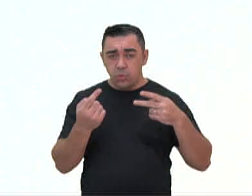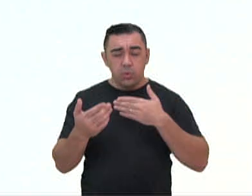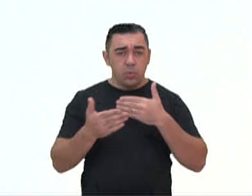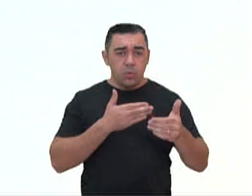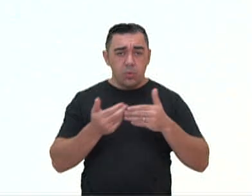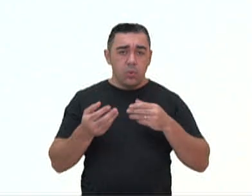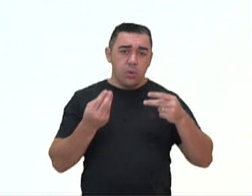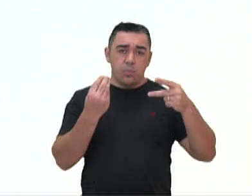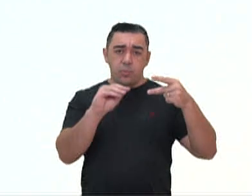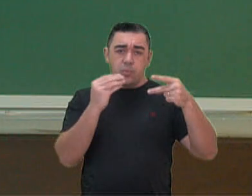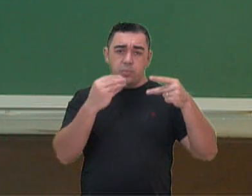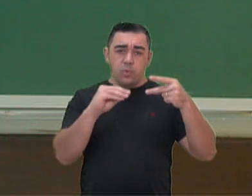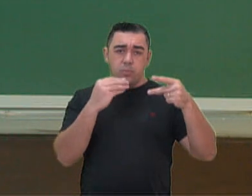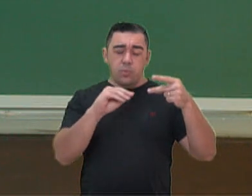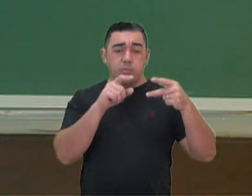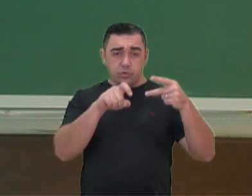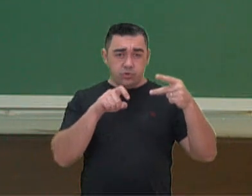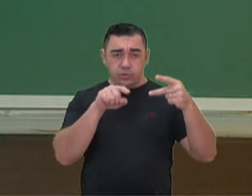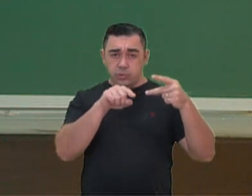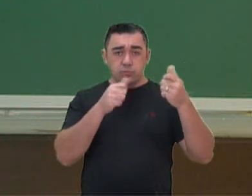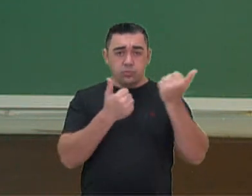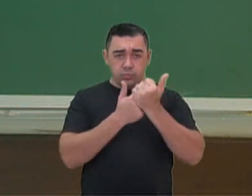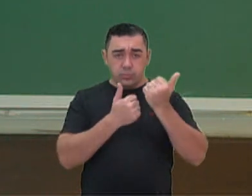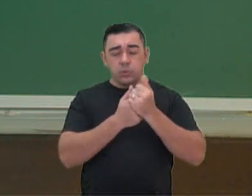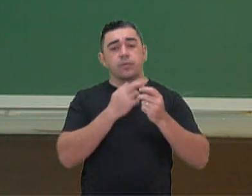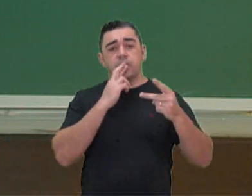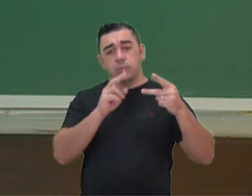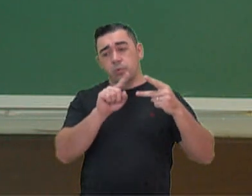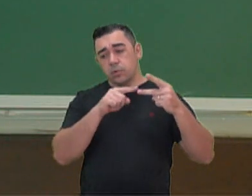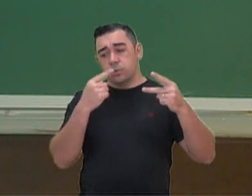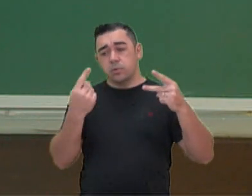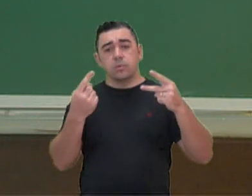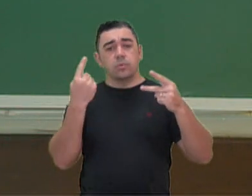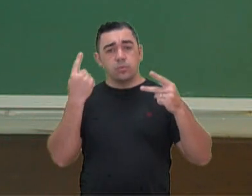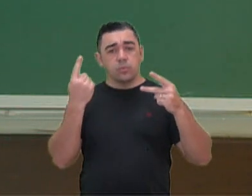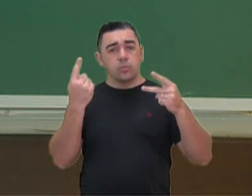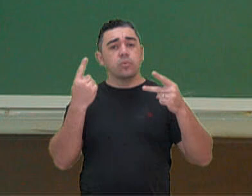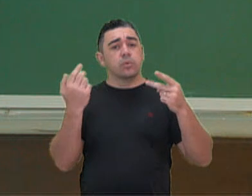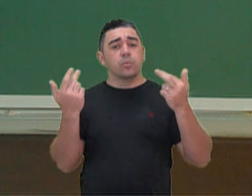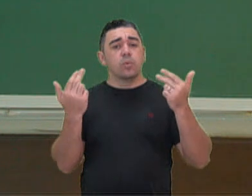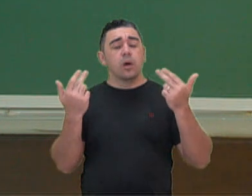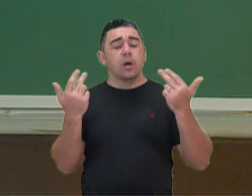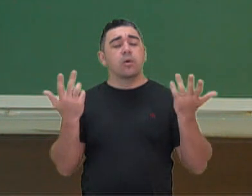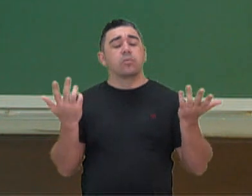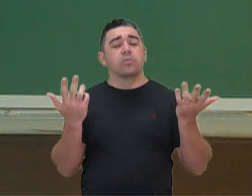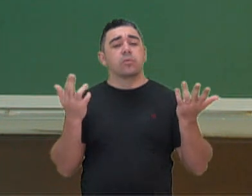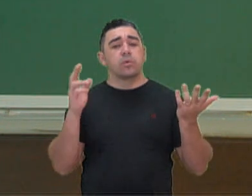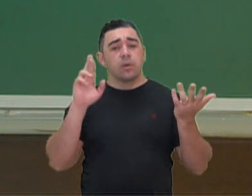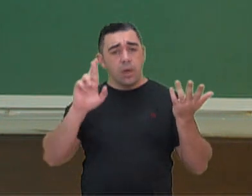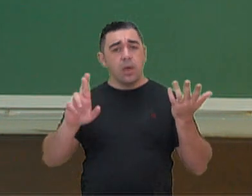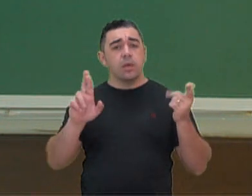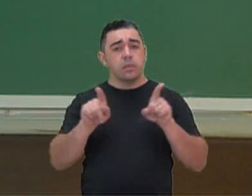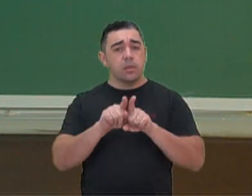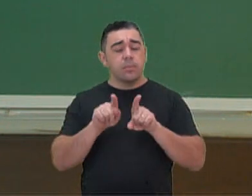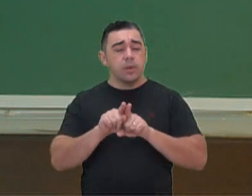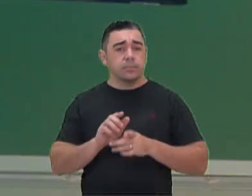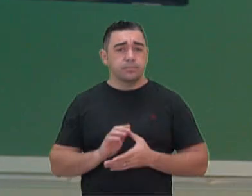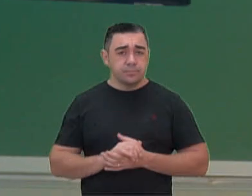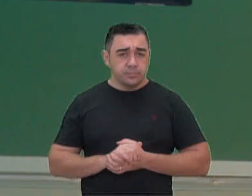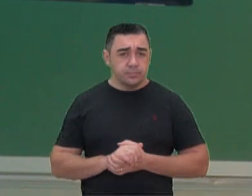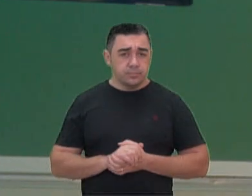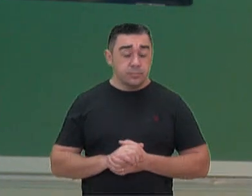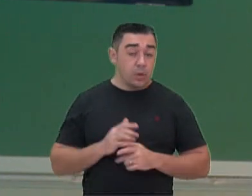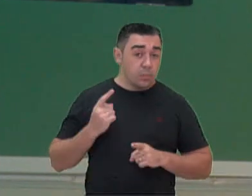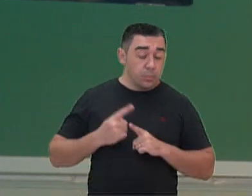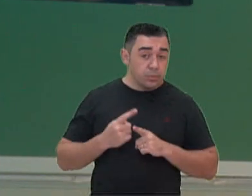de x que eu substituir, eu vou encontrar um valor de imagem também, qualquer valor real. Mesmo